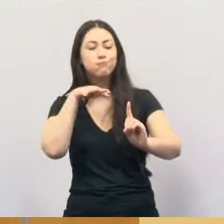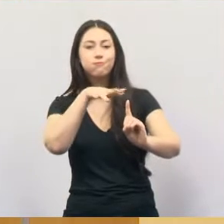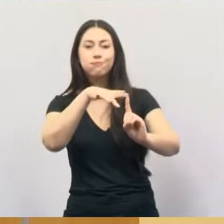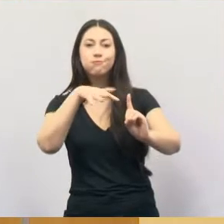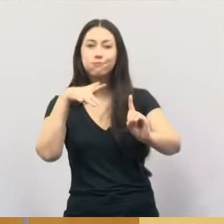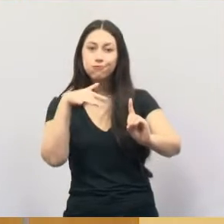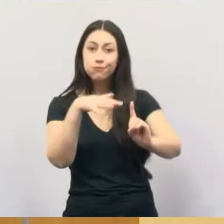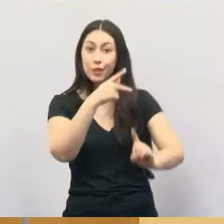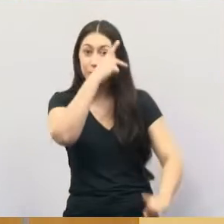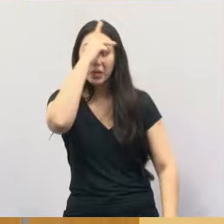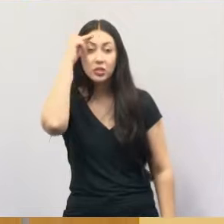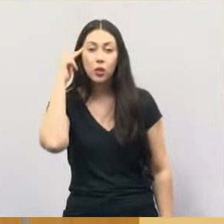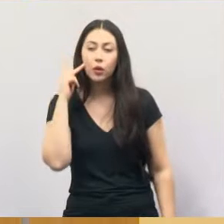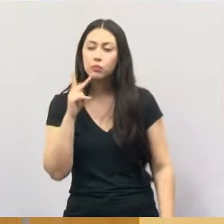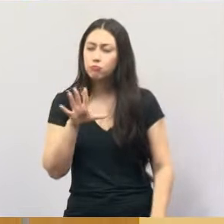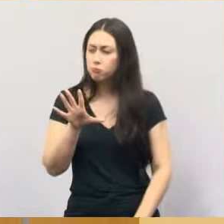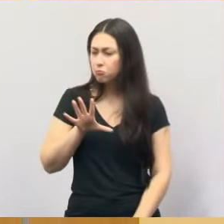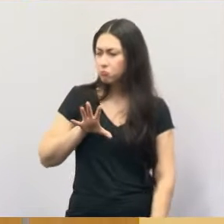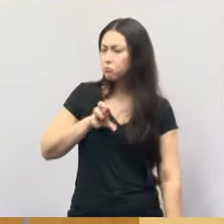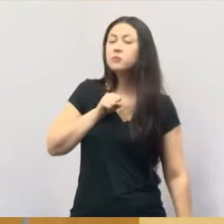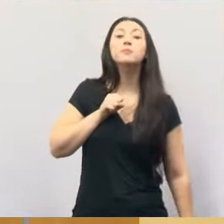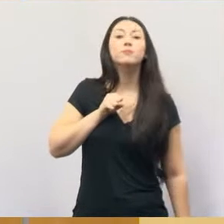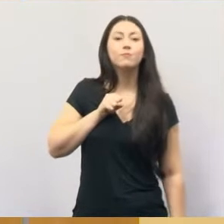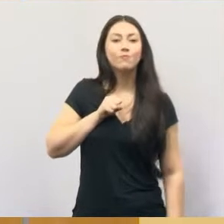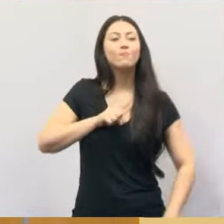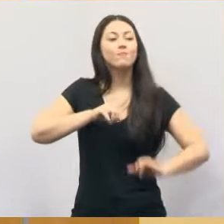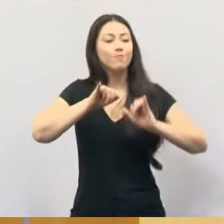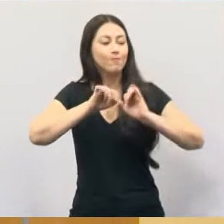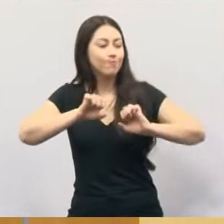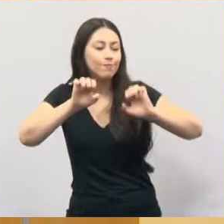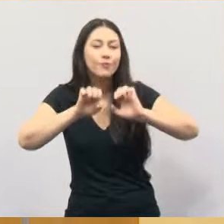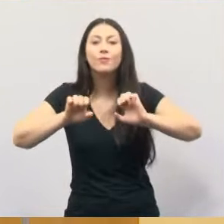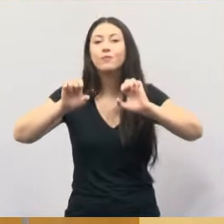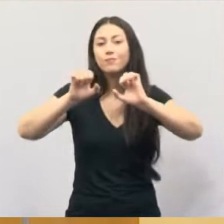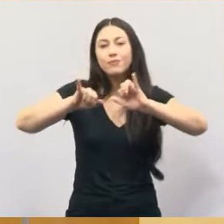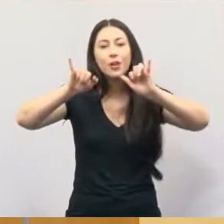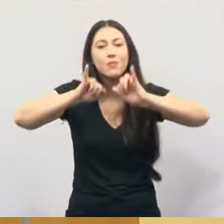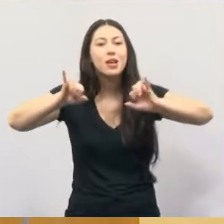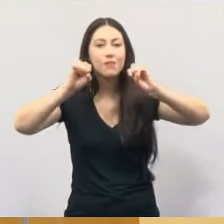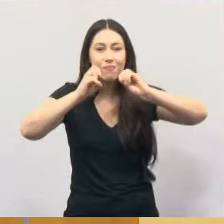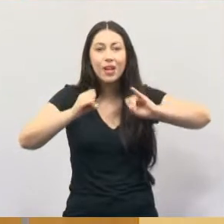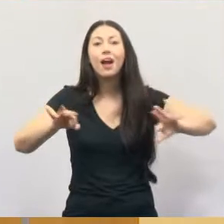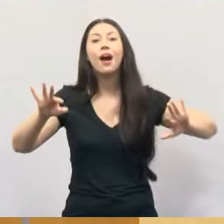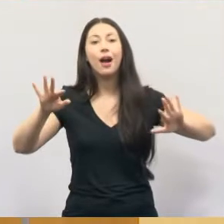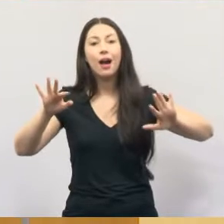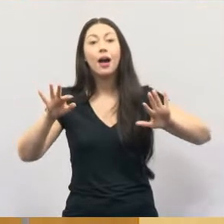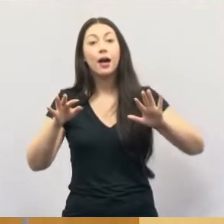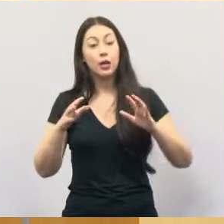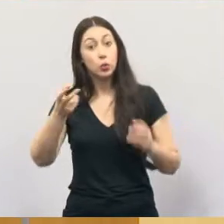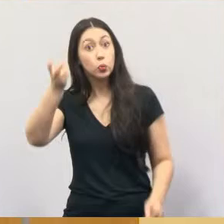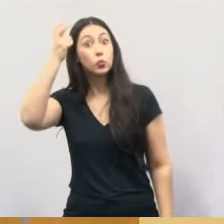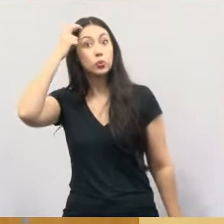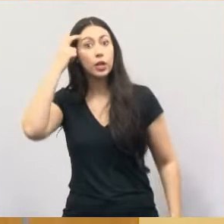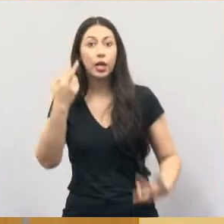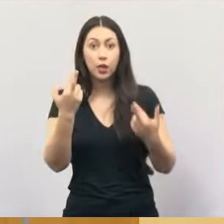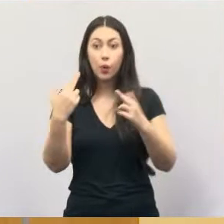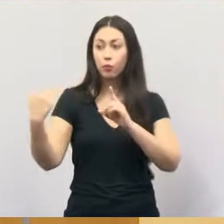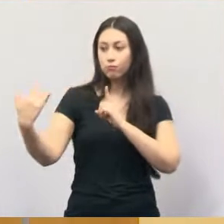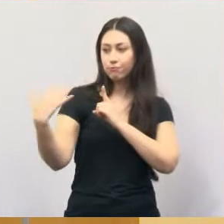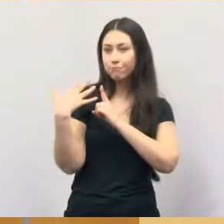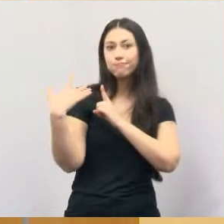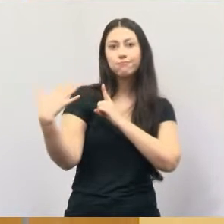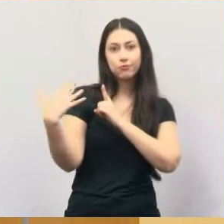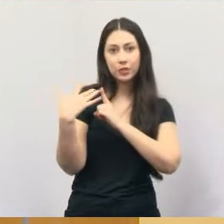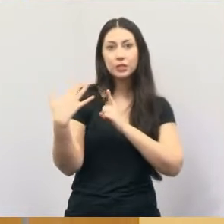vão levar a mensagem, que vão levar cultura ao povo na nossa cidade, conforme a influência